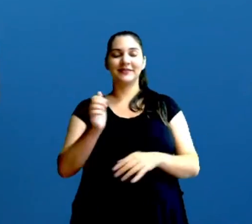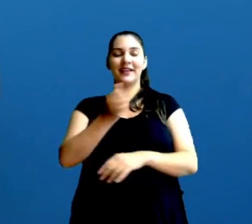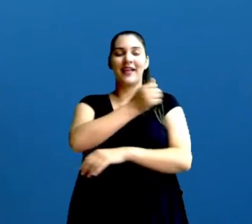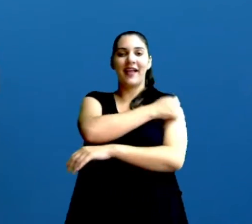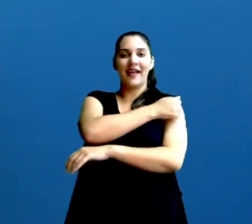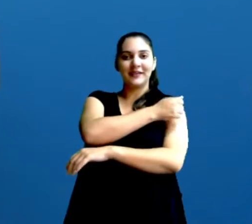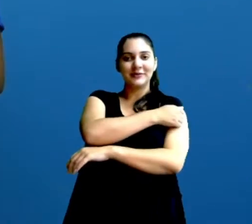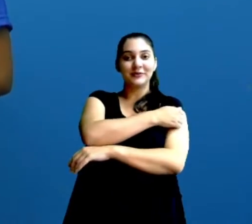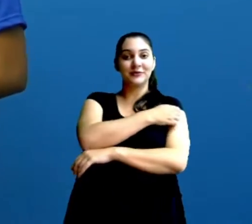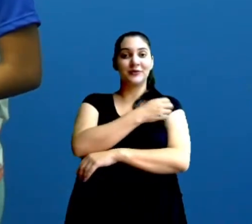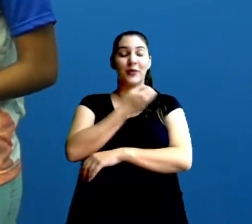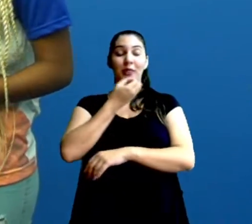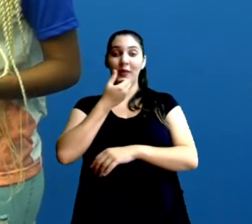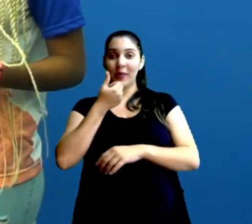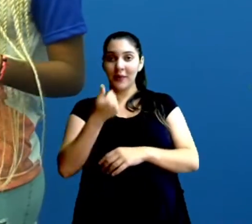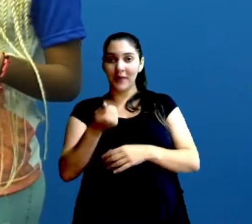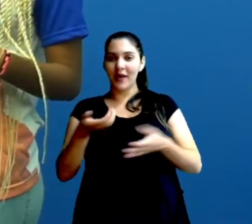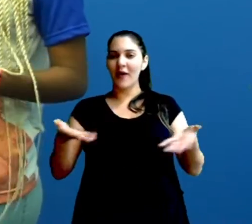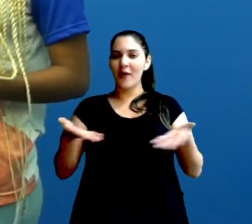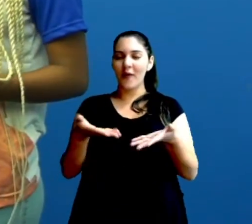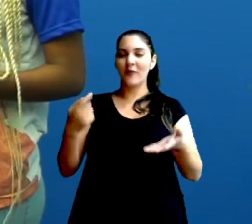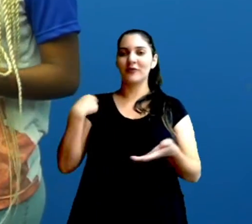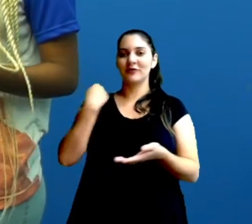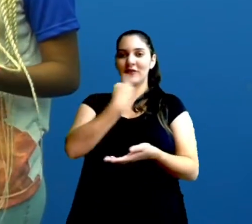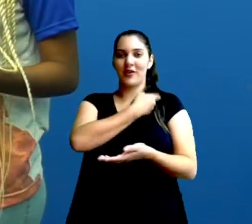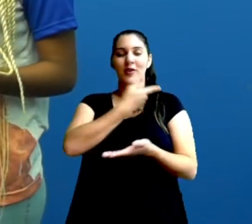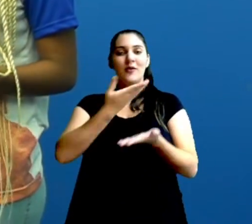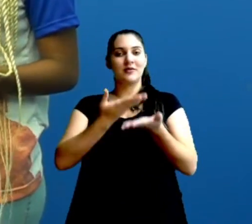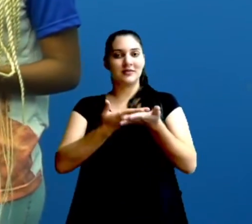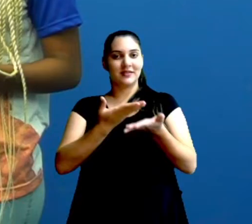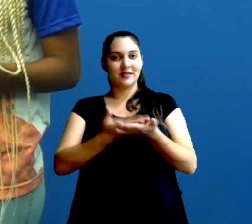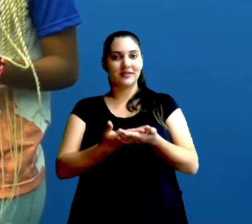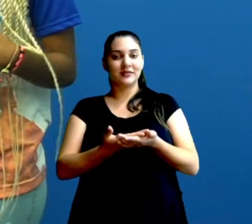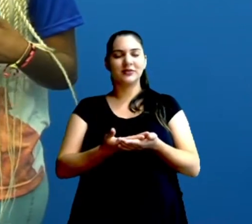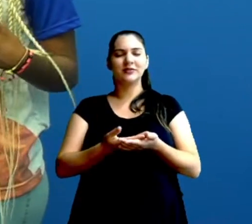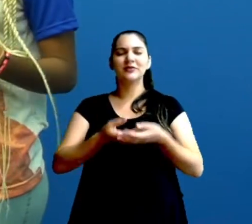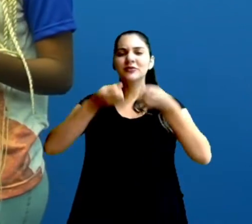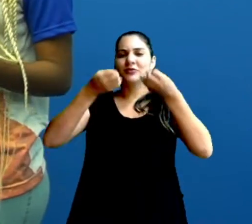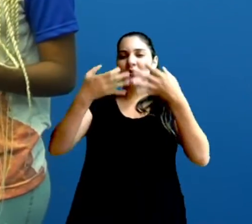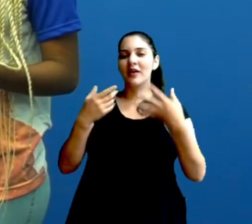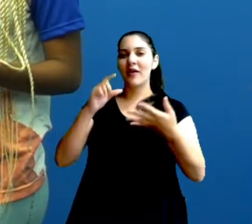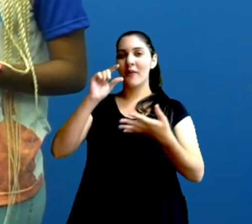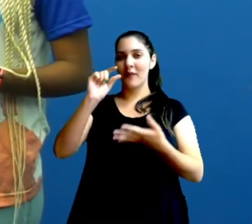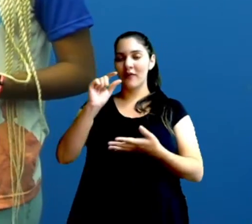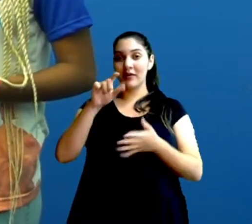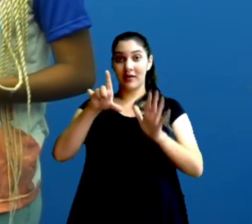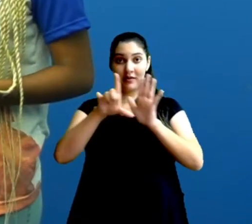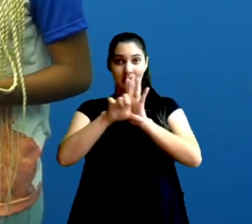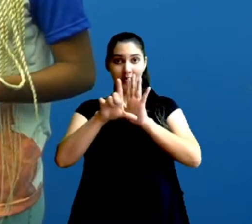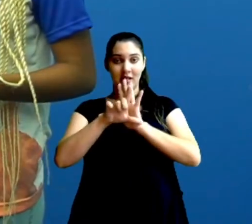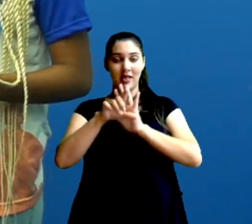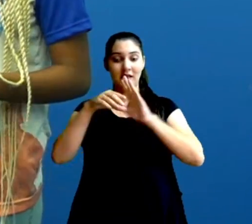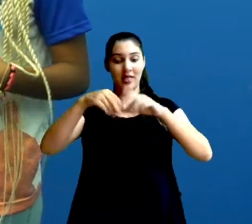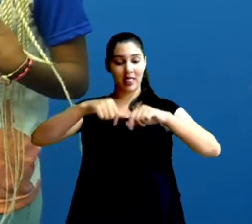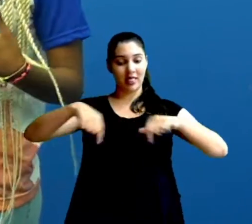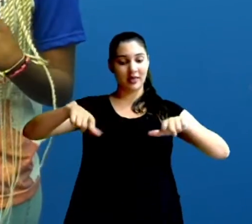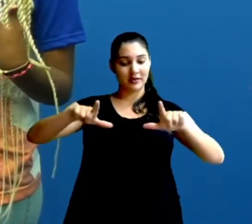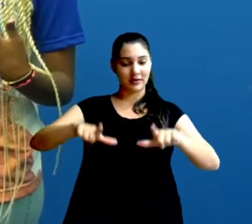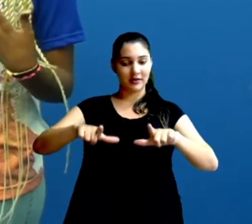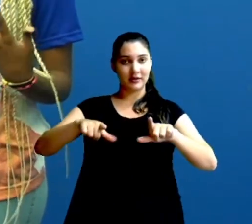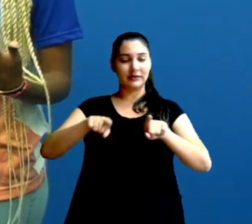alunos e alunas, tudo bem? Hoje é a nossa aula. A gente vai falar um pouquinho sobre a Lei de Terras e